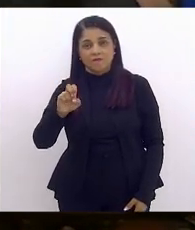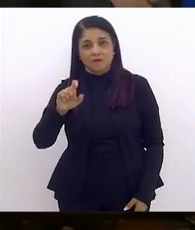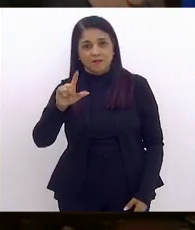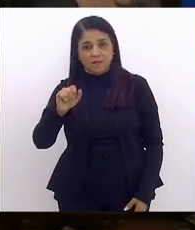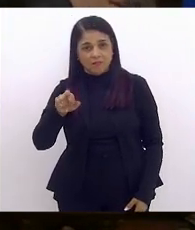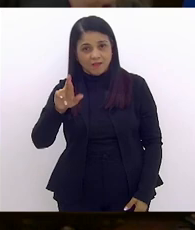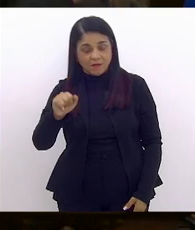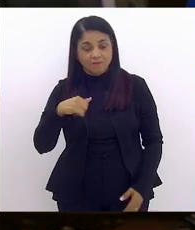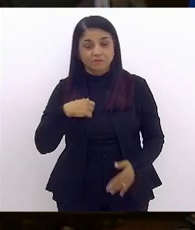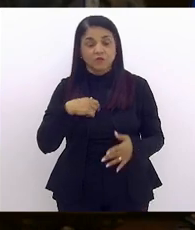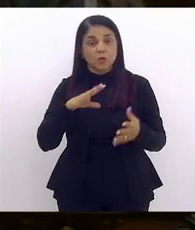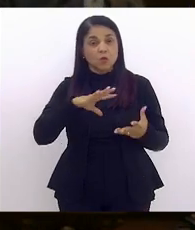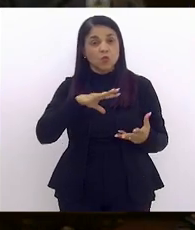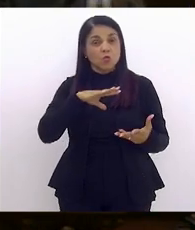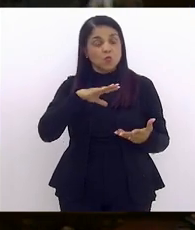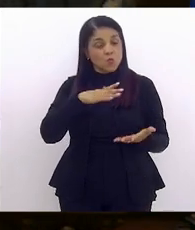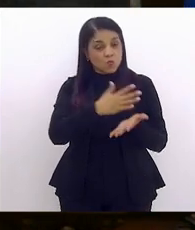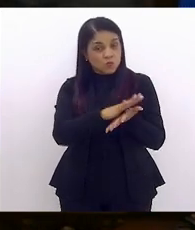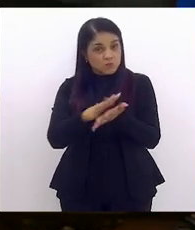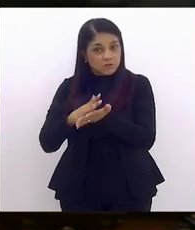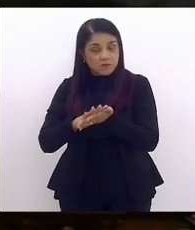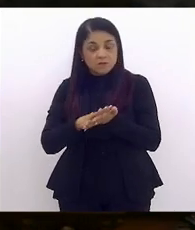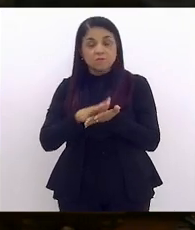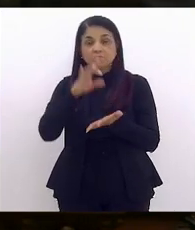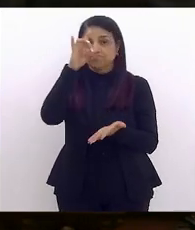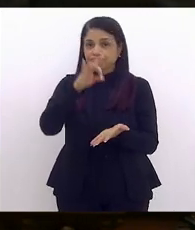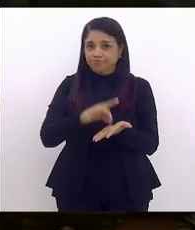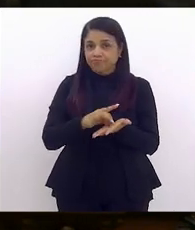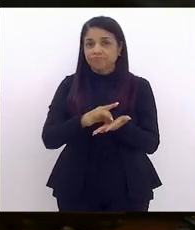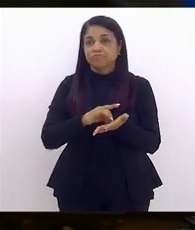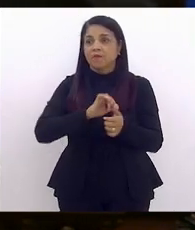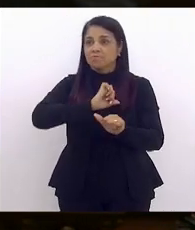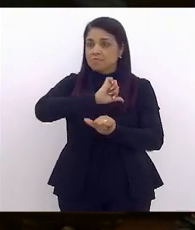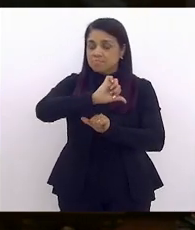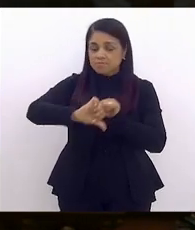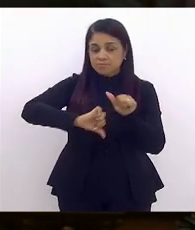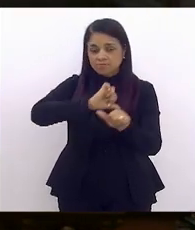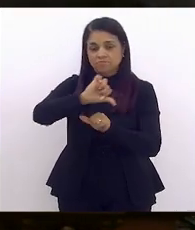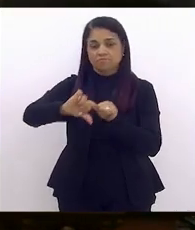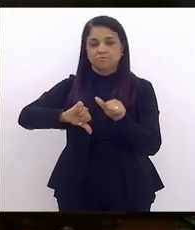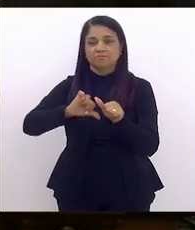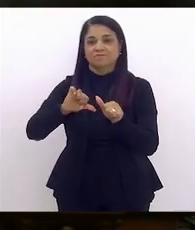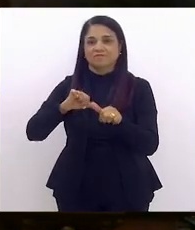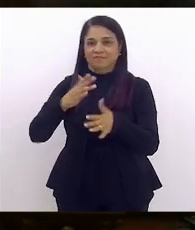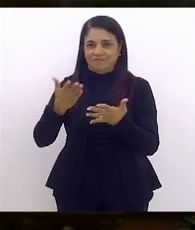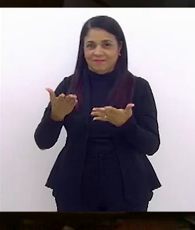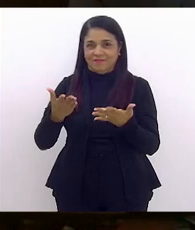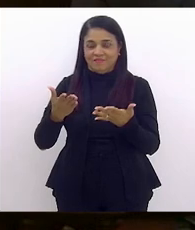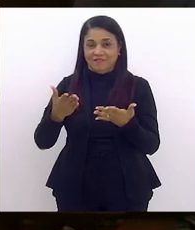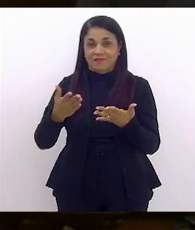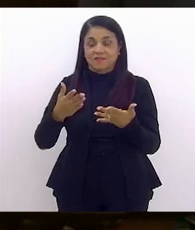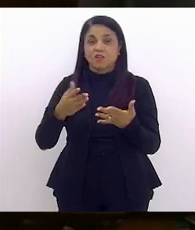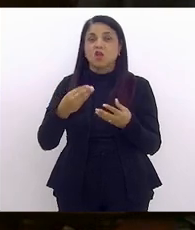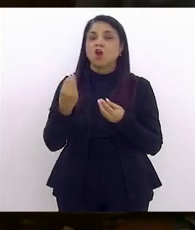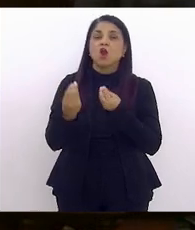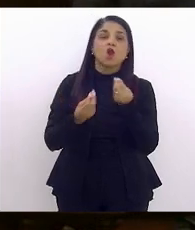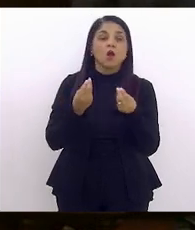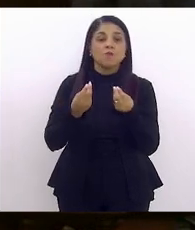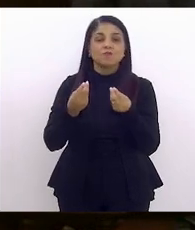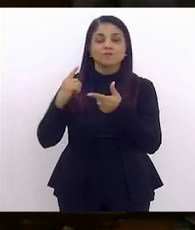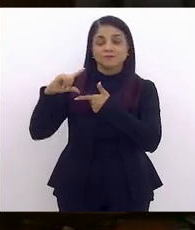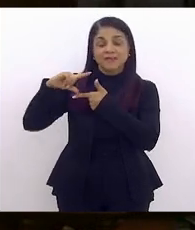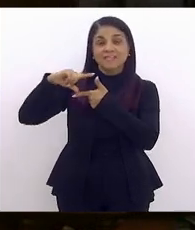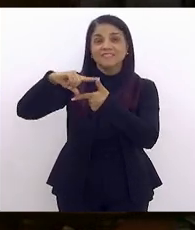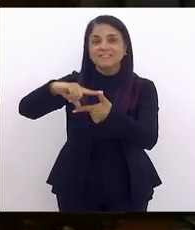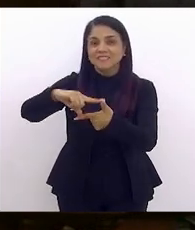samba precisa efetivamente renovar em alguns segmentos, mas renovar com tradição,